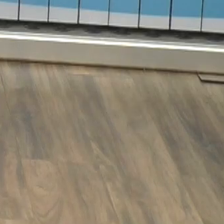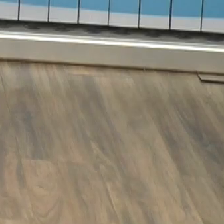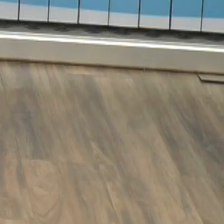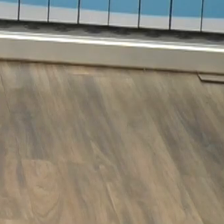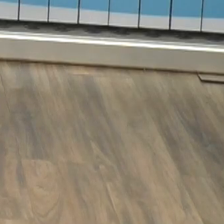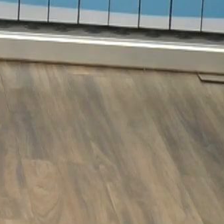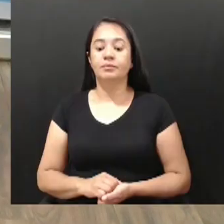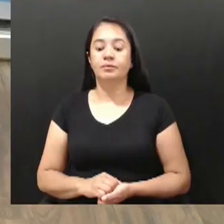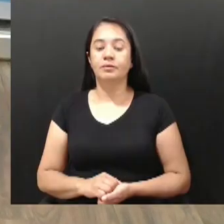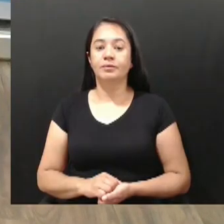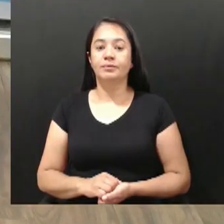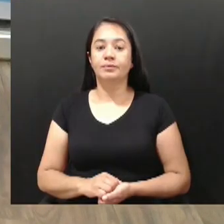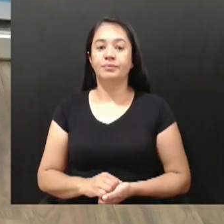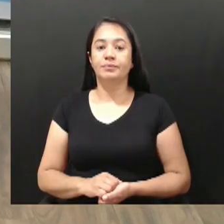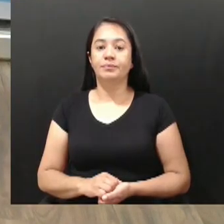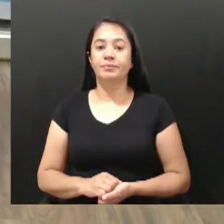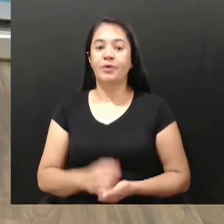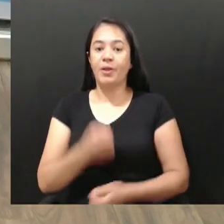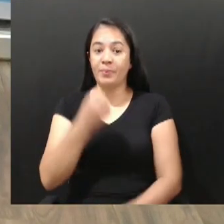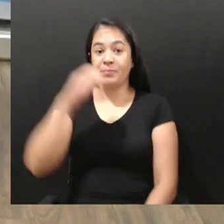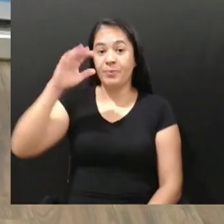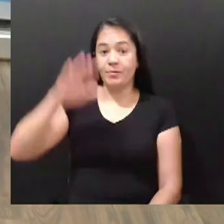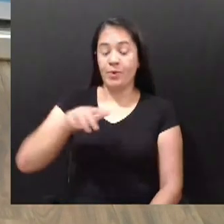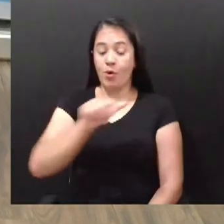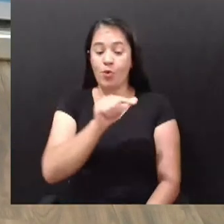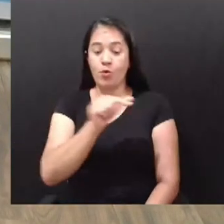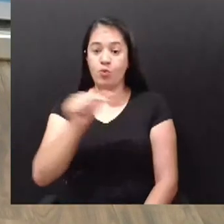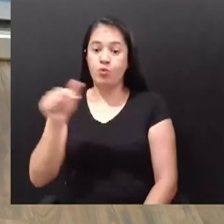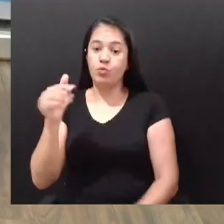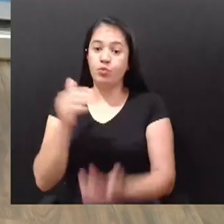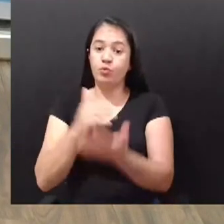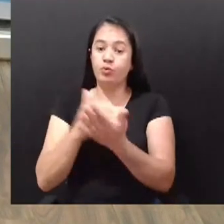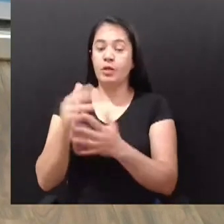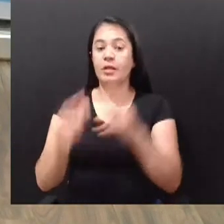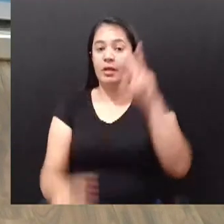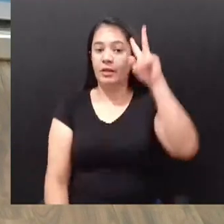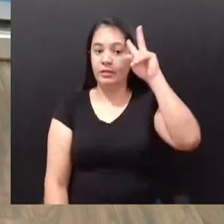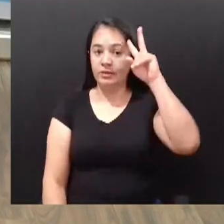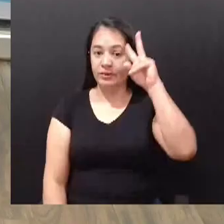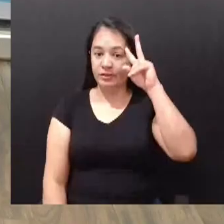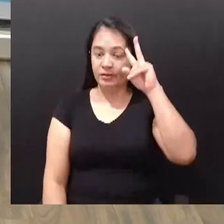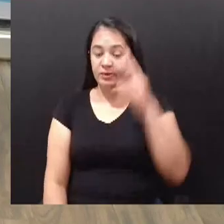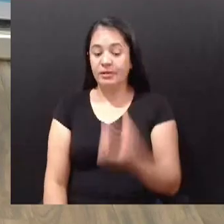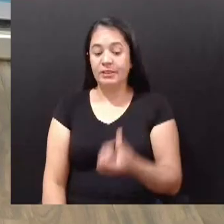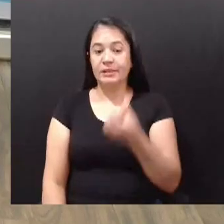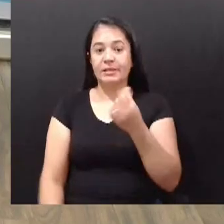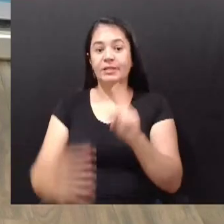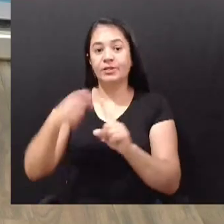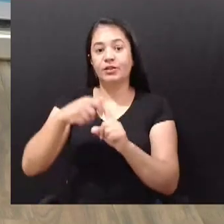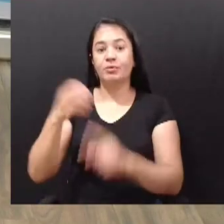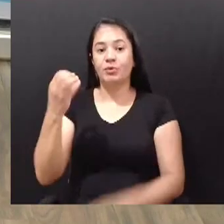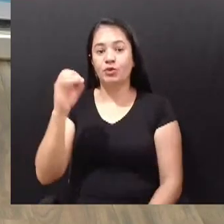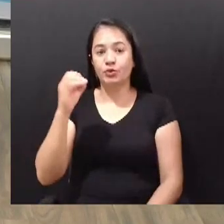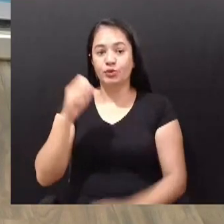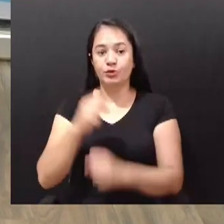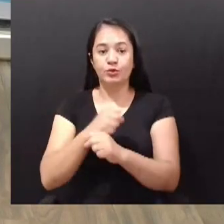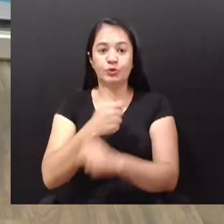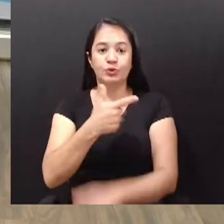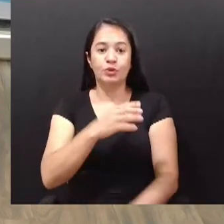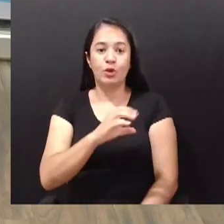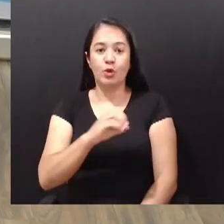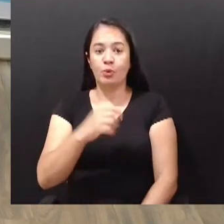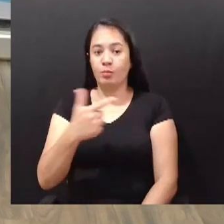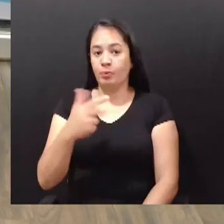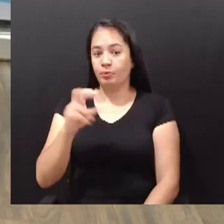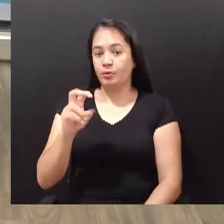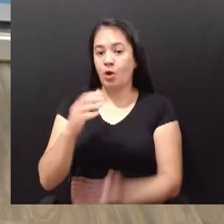Olá, boa tarde. Semana começando, segunda-feira, 6 de outubro de 2025. Inicia agora o